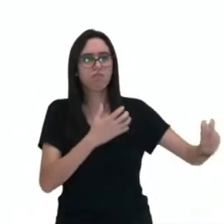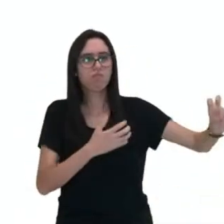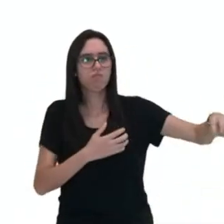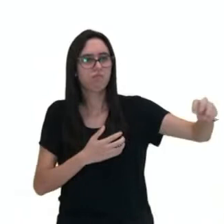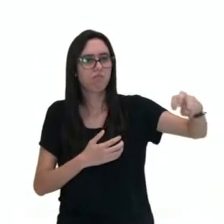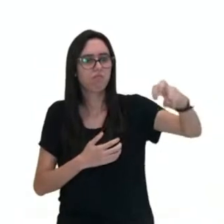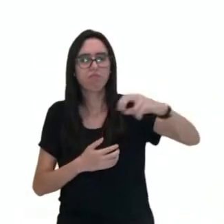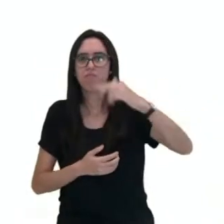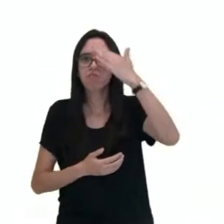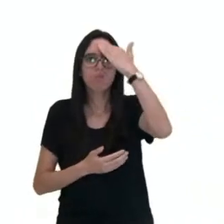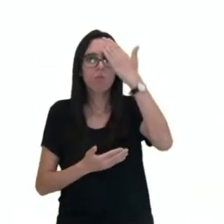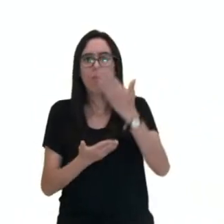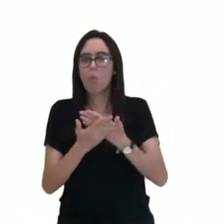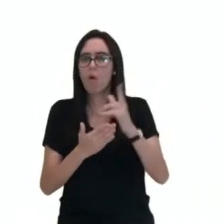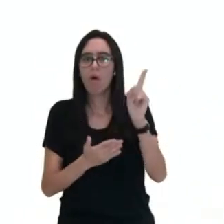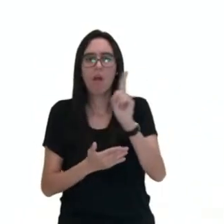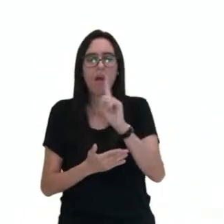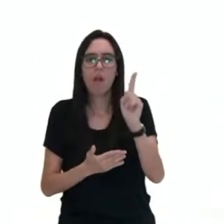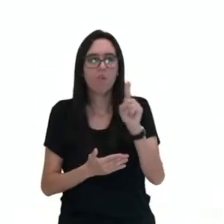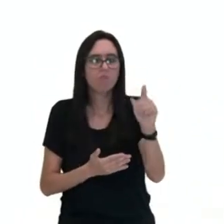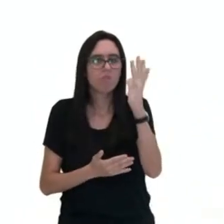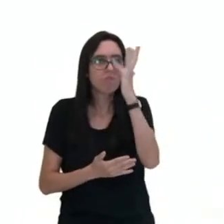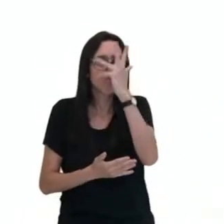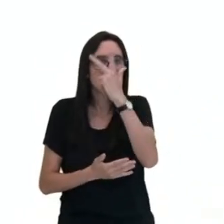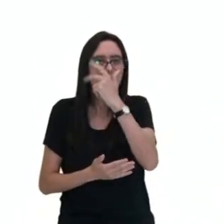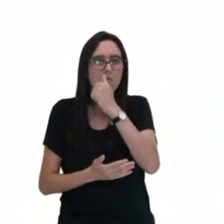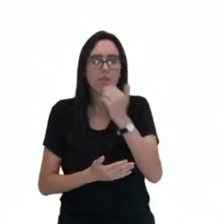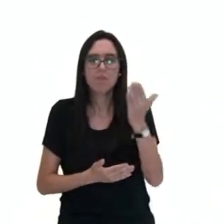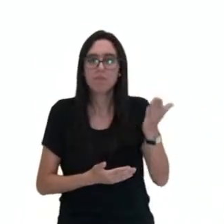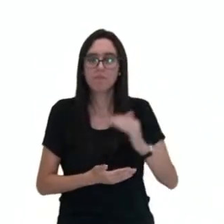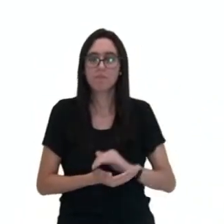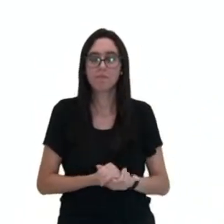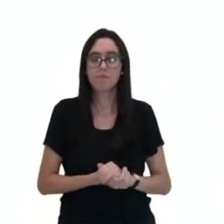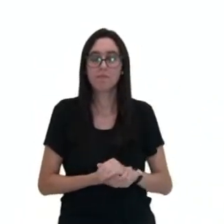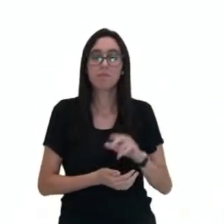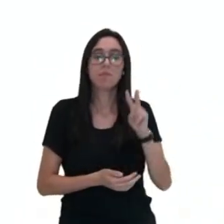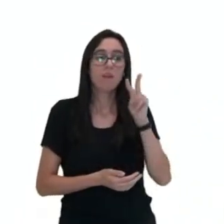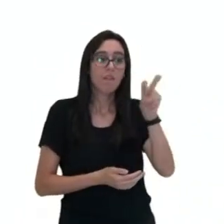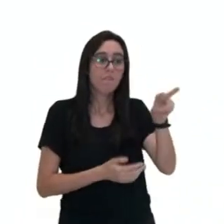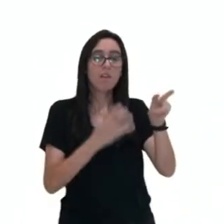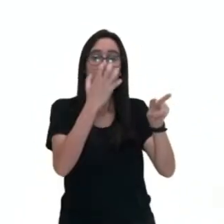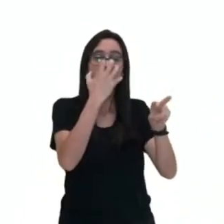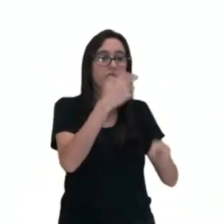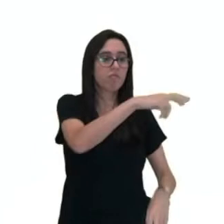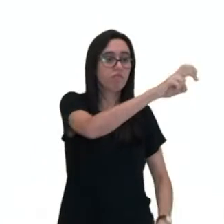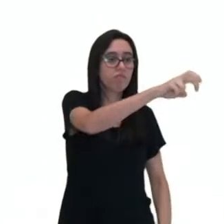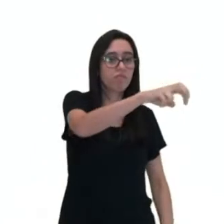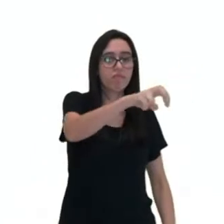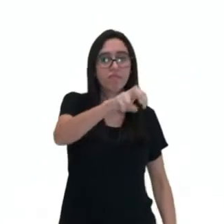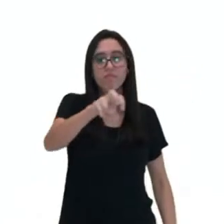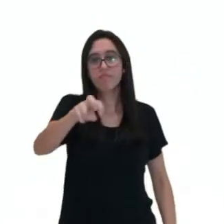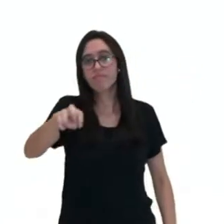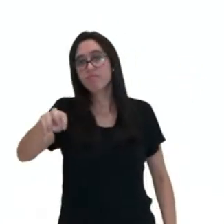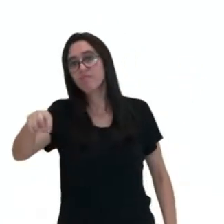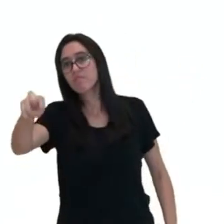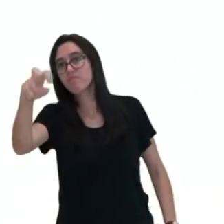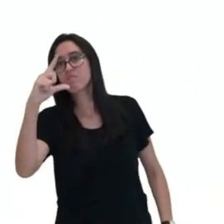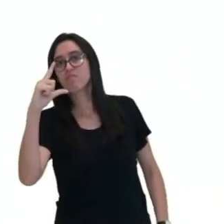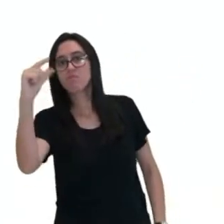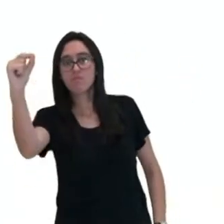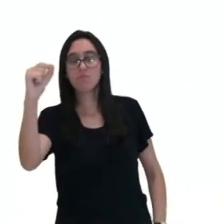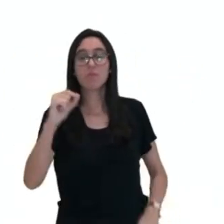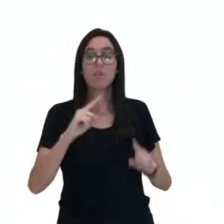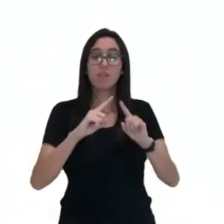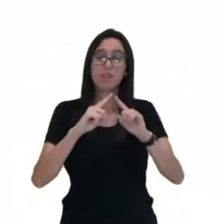acreditavam, debruçada sobre a bolsa e os joelhos, até vê-lo dobrar a outra esquina. Mas ele foi mais forte que